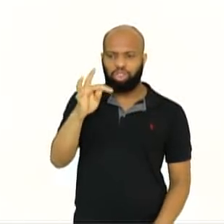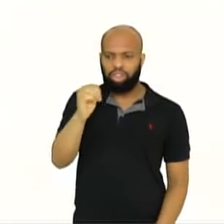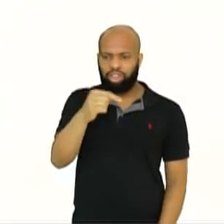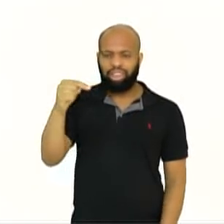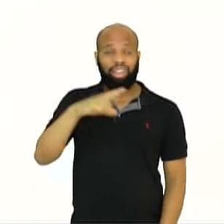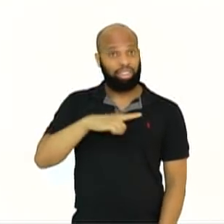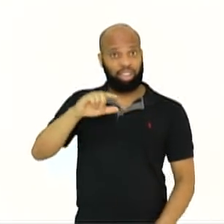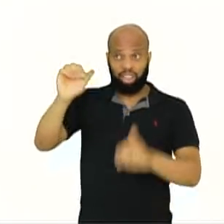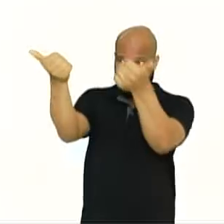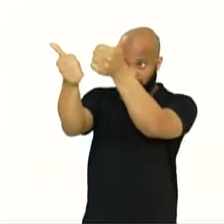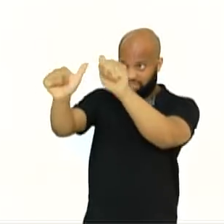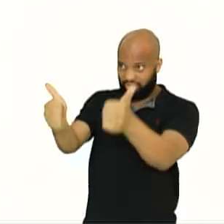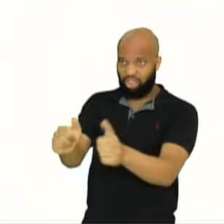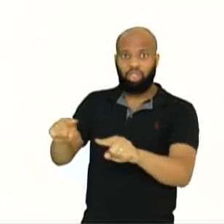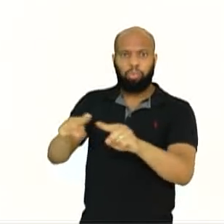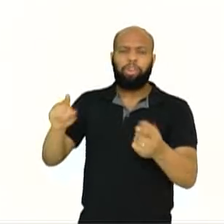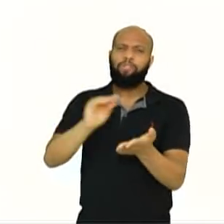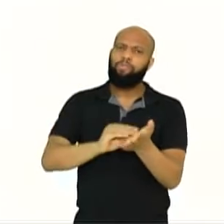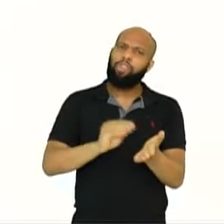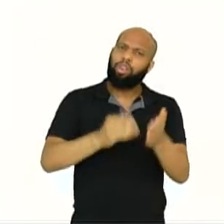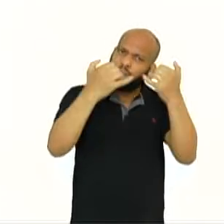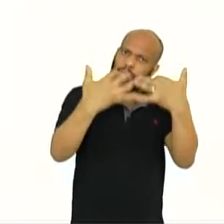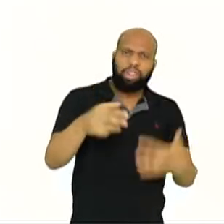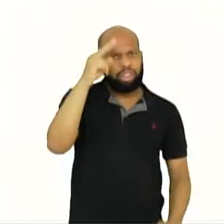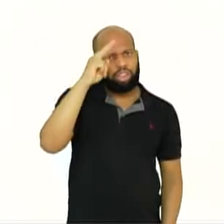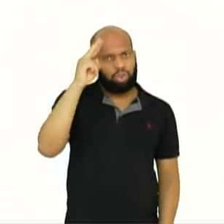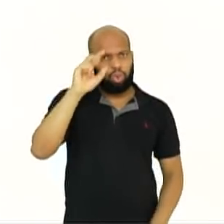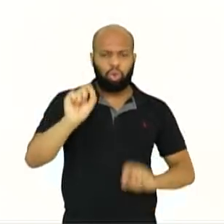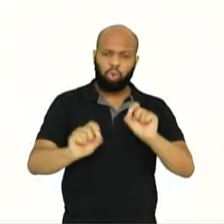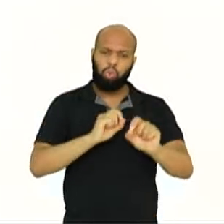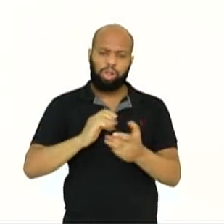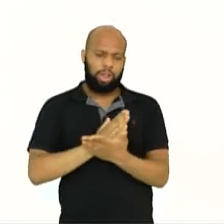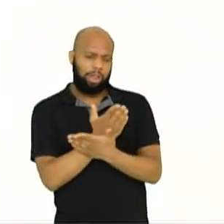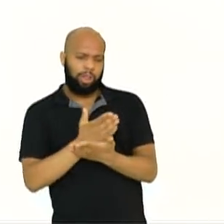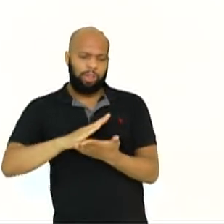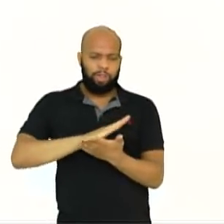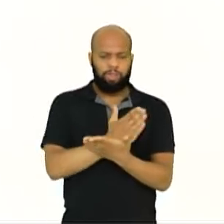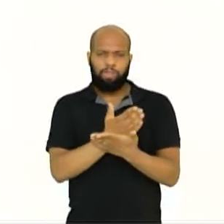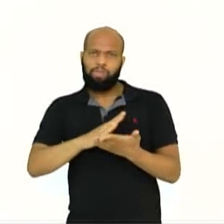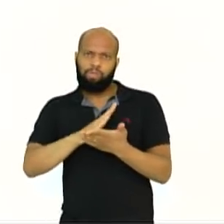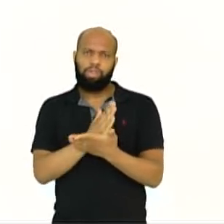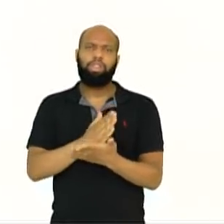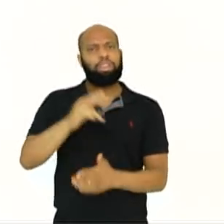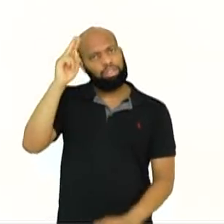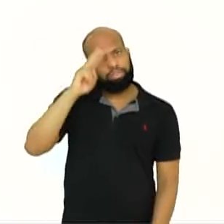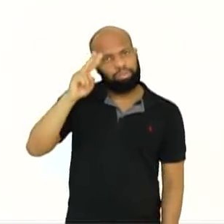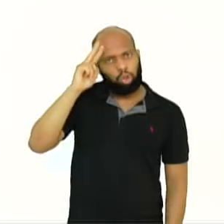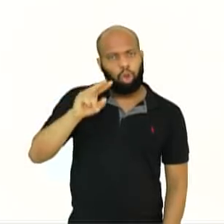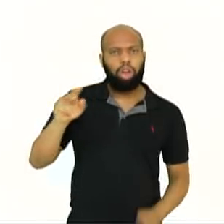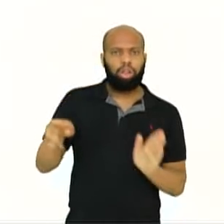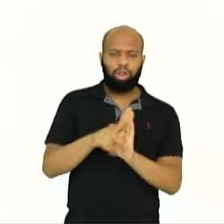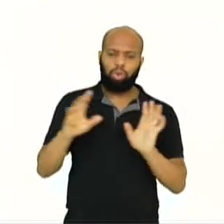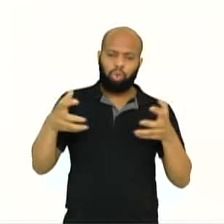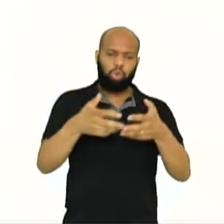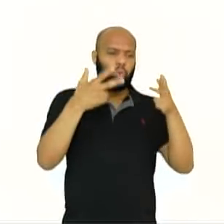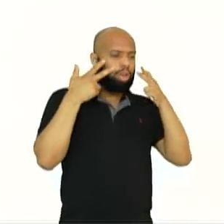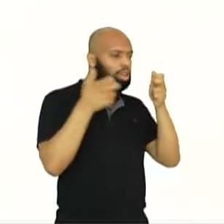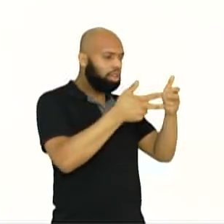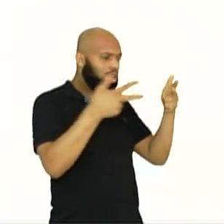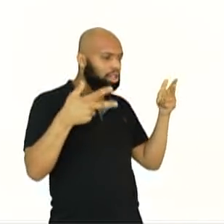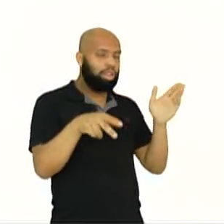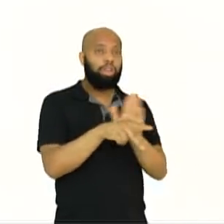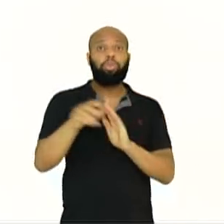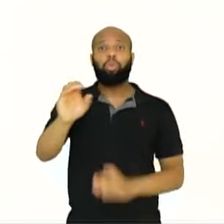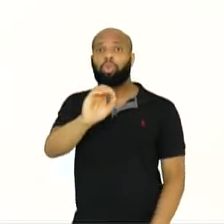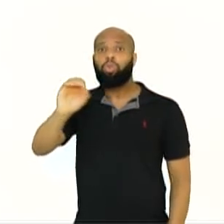mas a gente sente essa ausência, e enfim, por que será? O que incomoda será a presença ou a história dos grupos indígenas na região